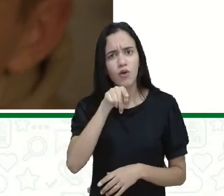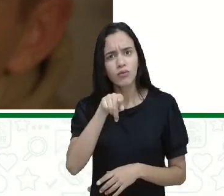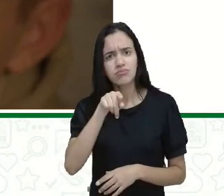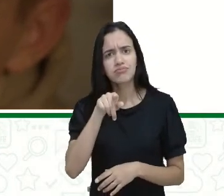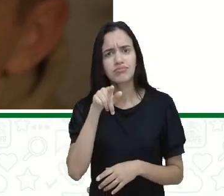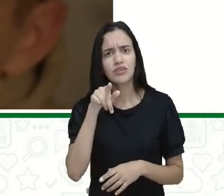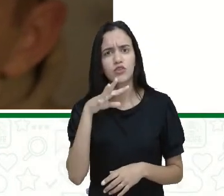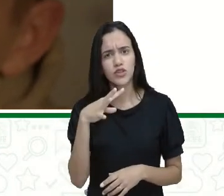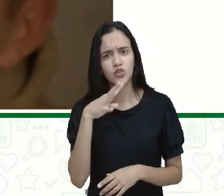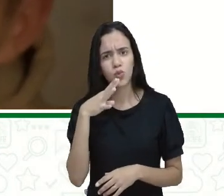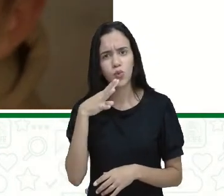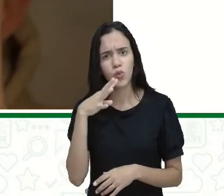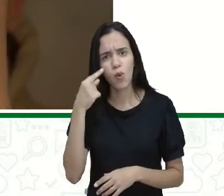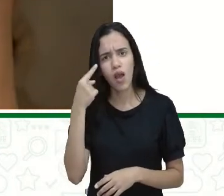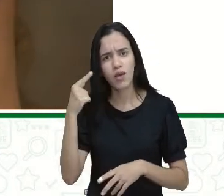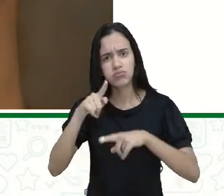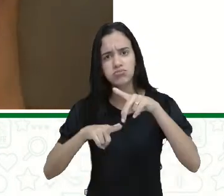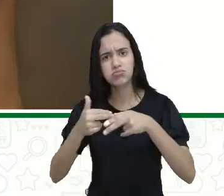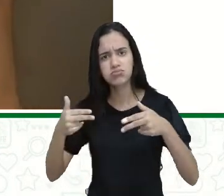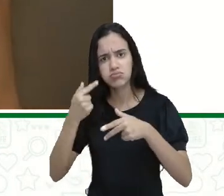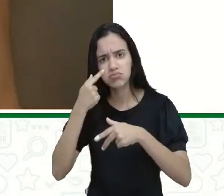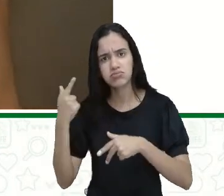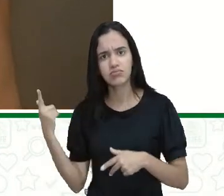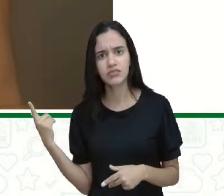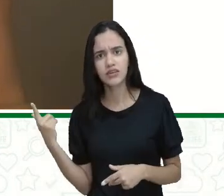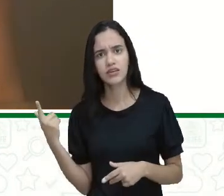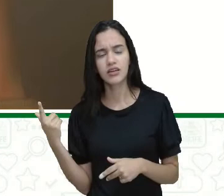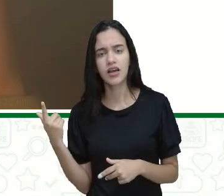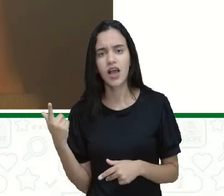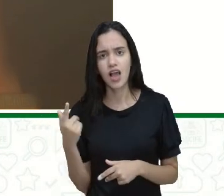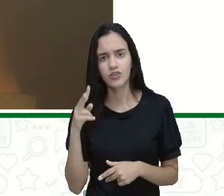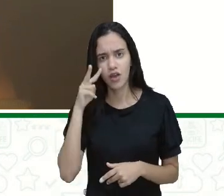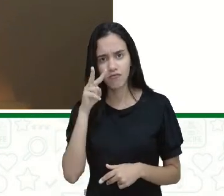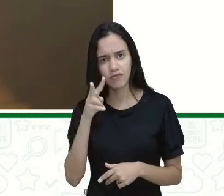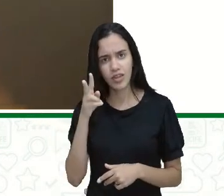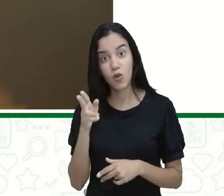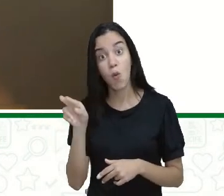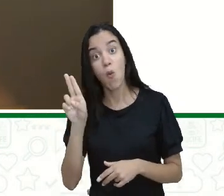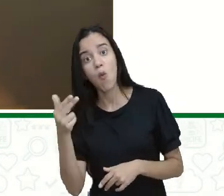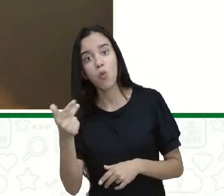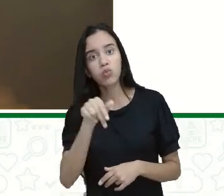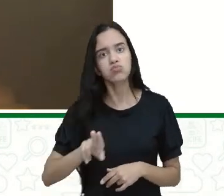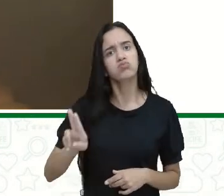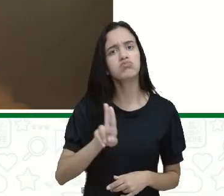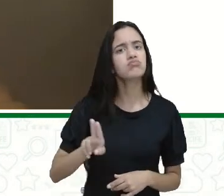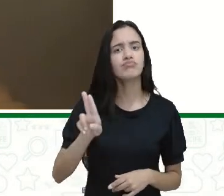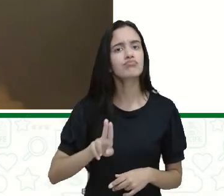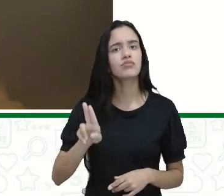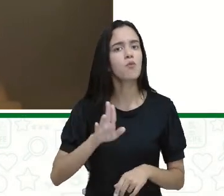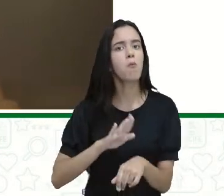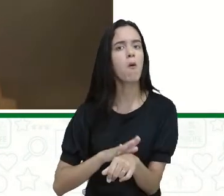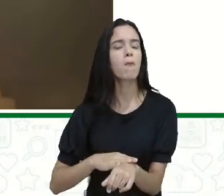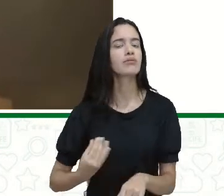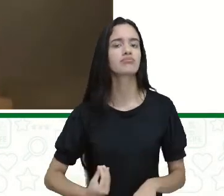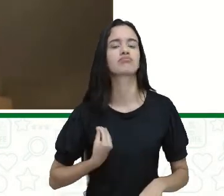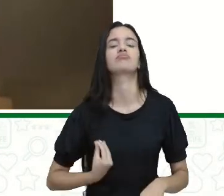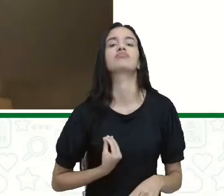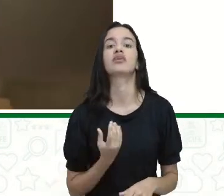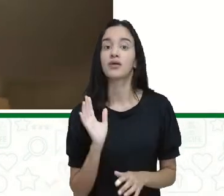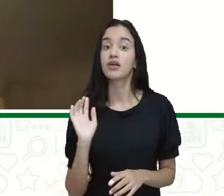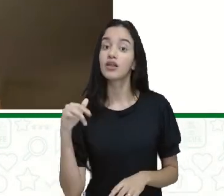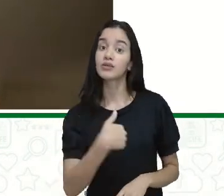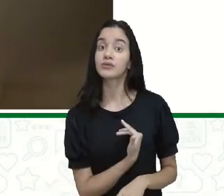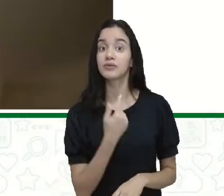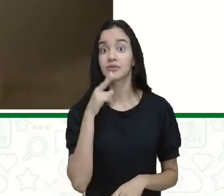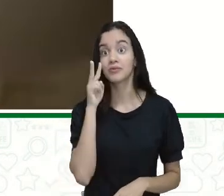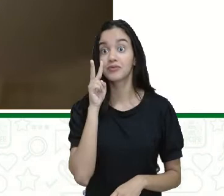vocês reconhecem esse objeto? Será que vocês já viram ou utilizaram em algum momento? Nós estamos